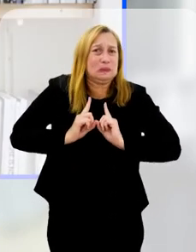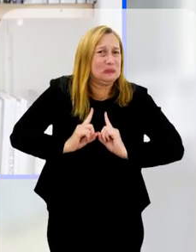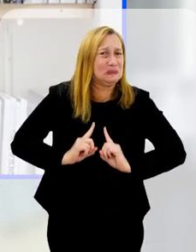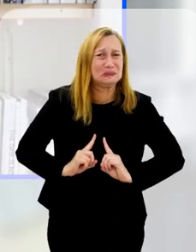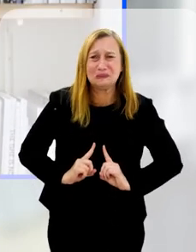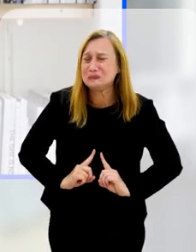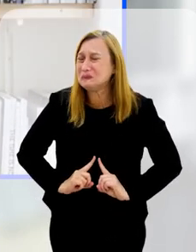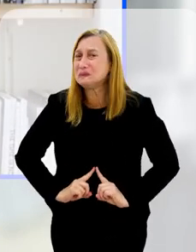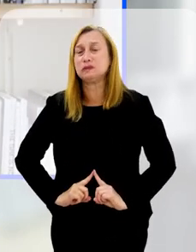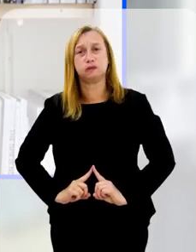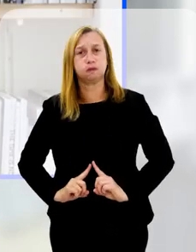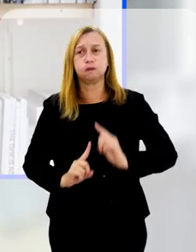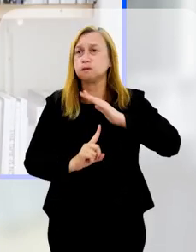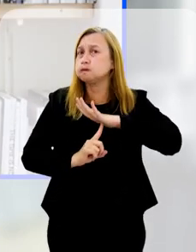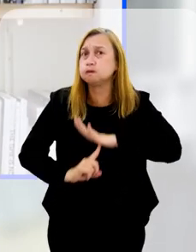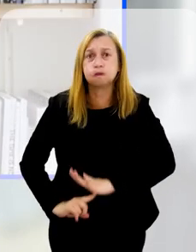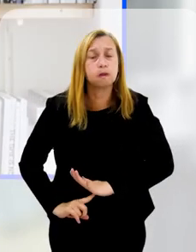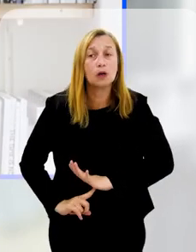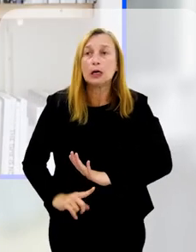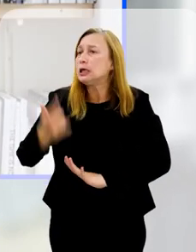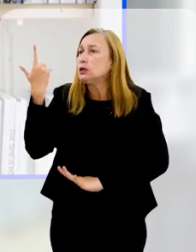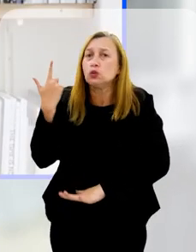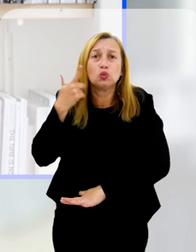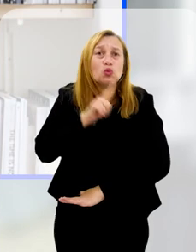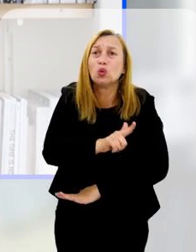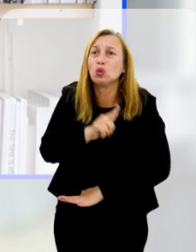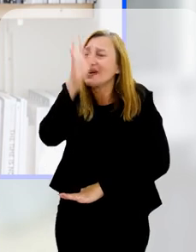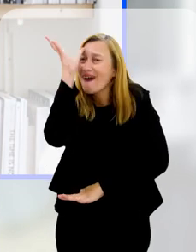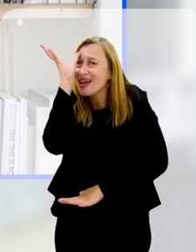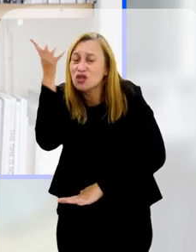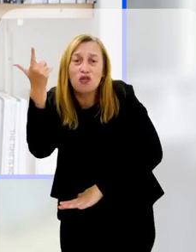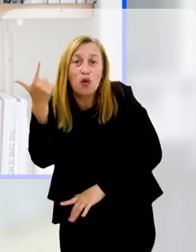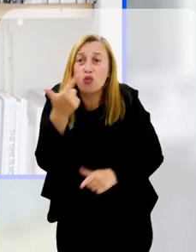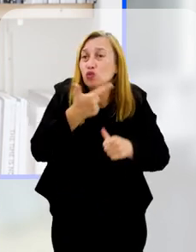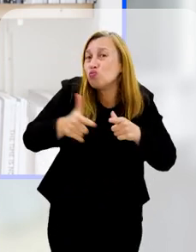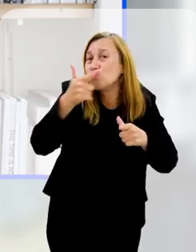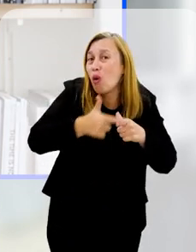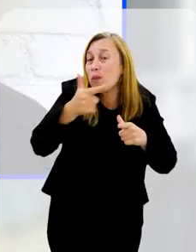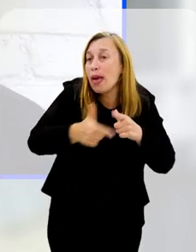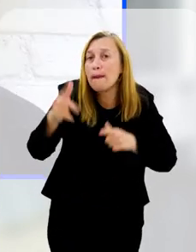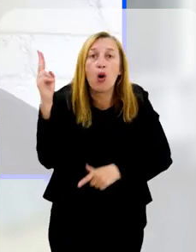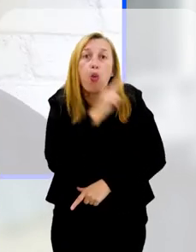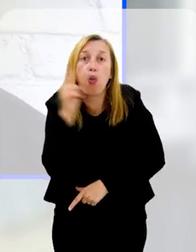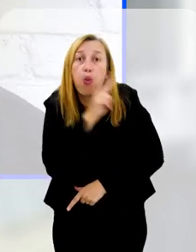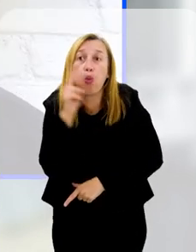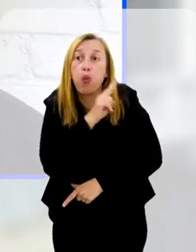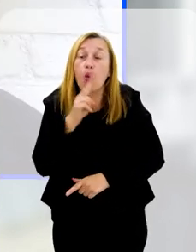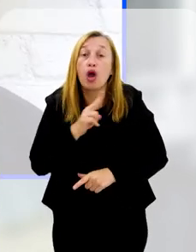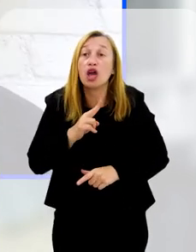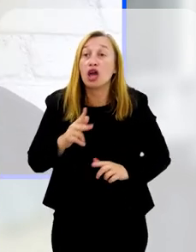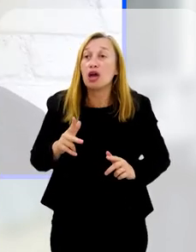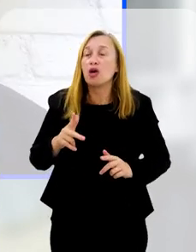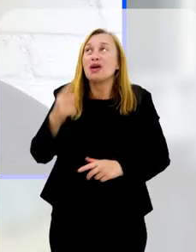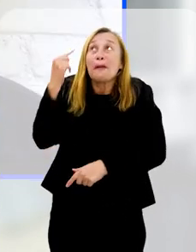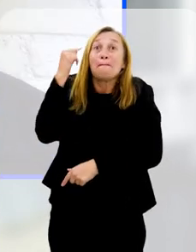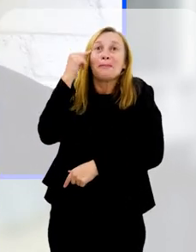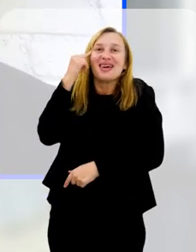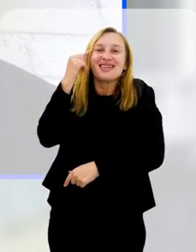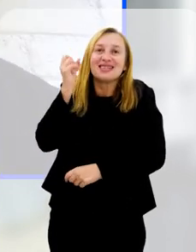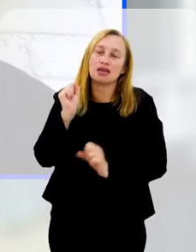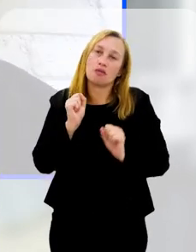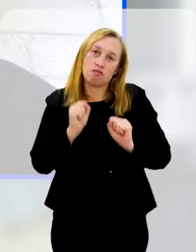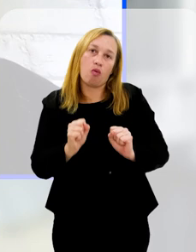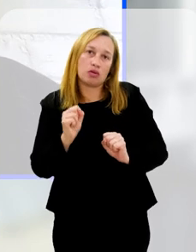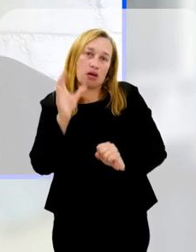de depressão, em função de que não conseguem resolver os problemas com a velocidade que eles pensam